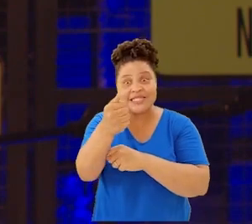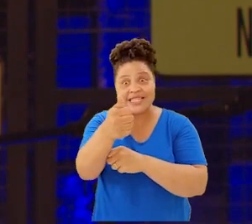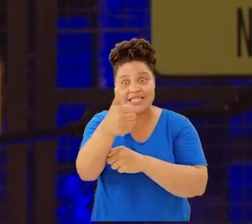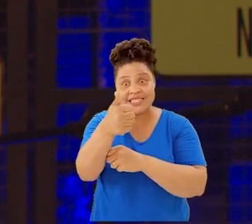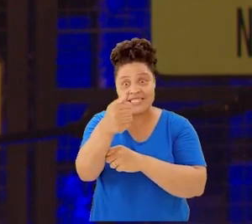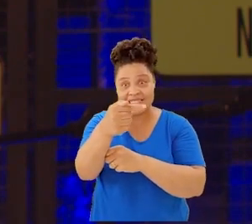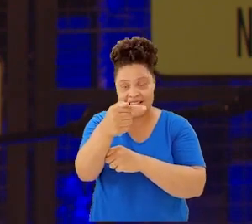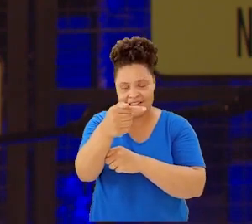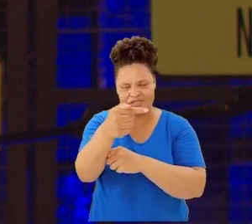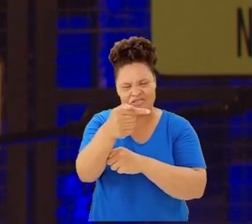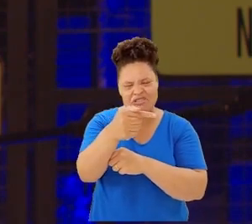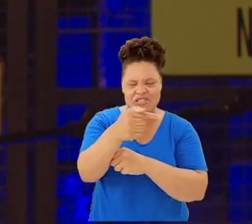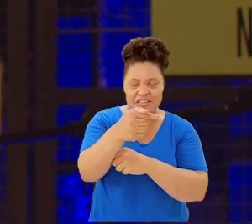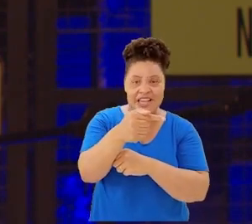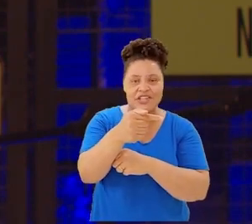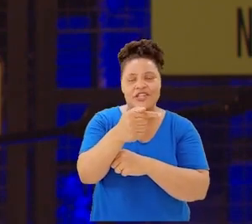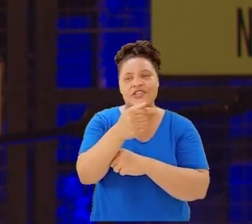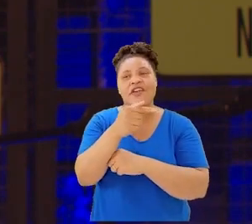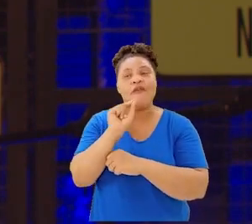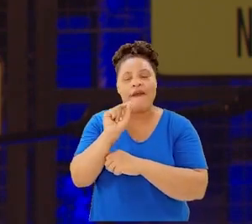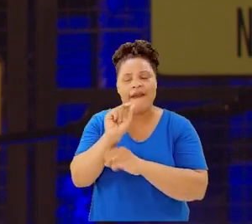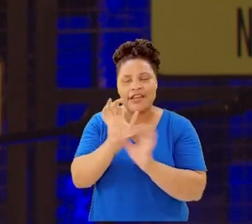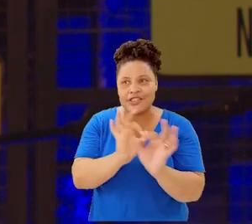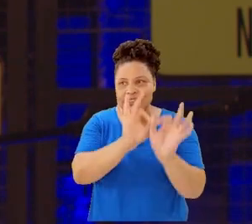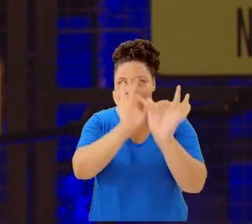2017 que a gente vem para assistir. E aí esse ano,